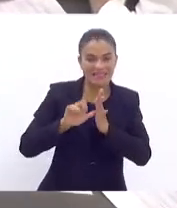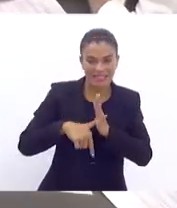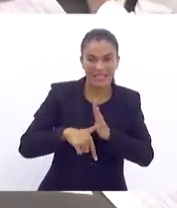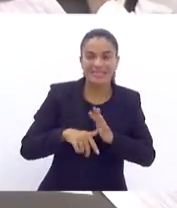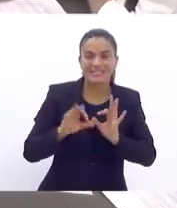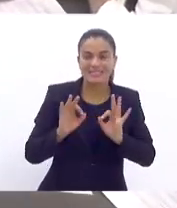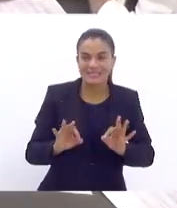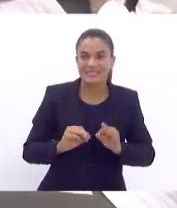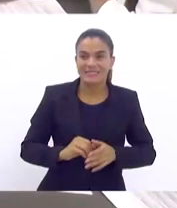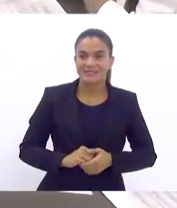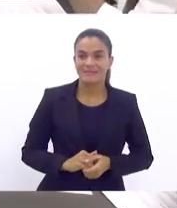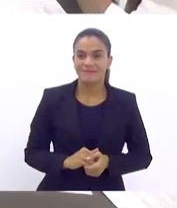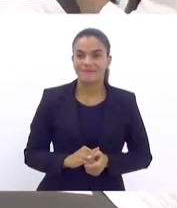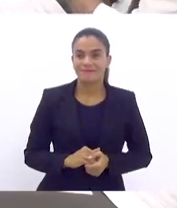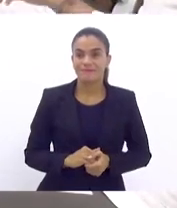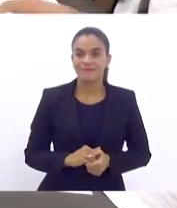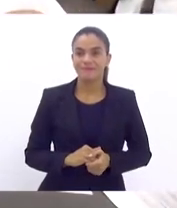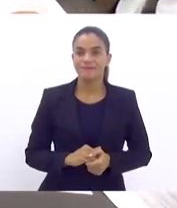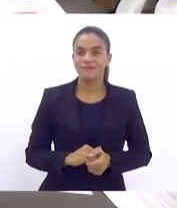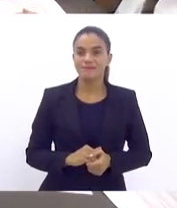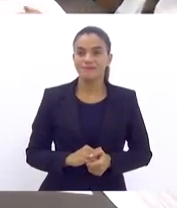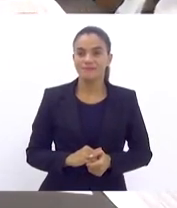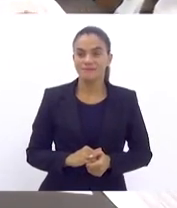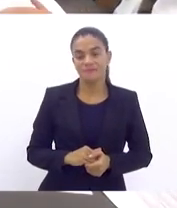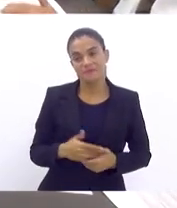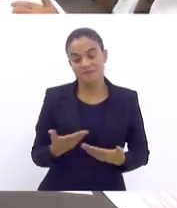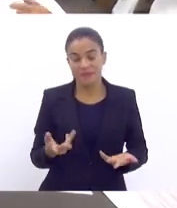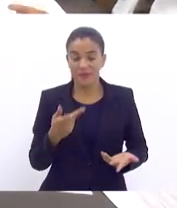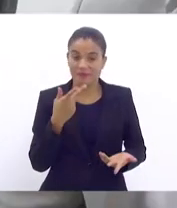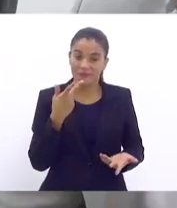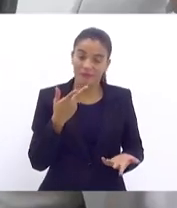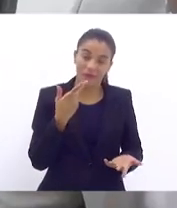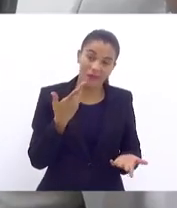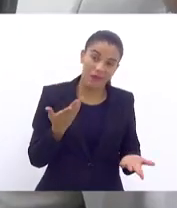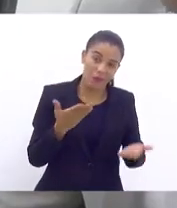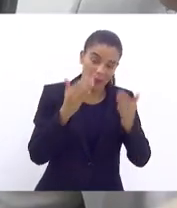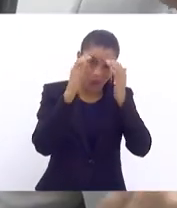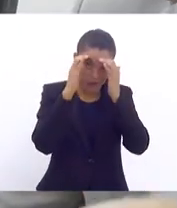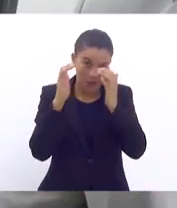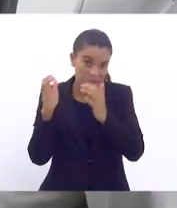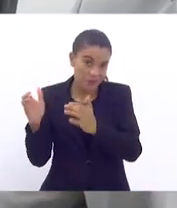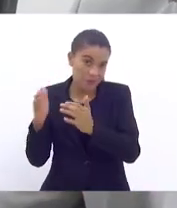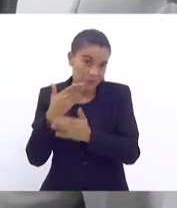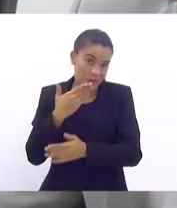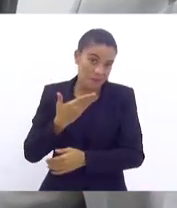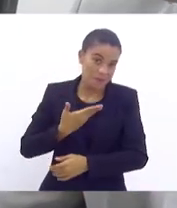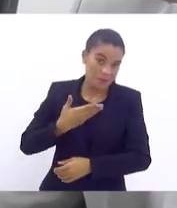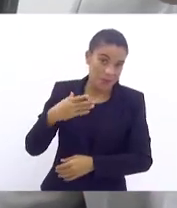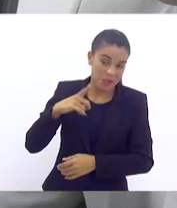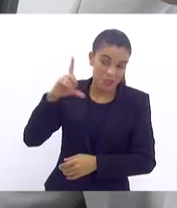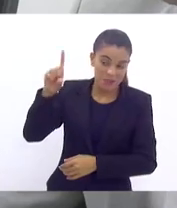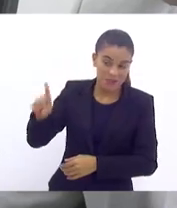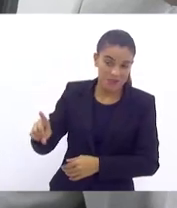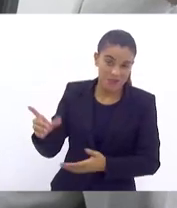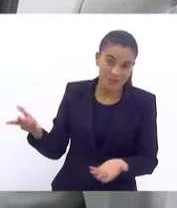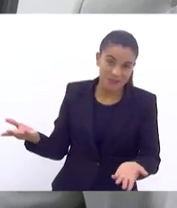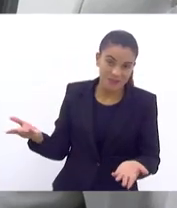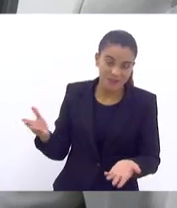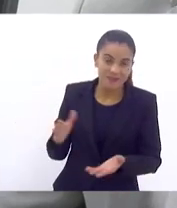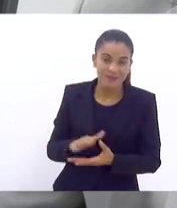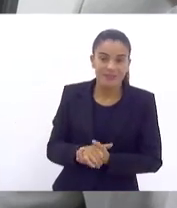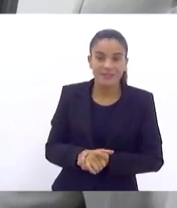trabalhos mas como se trata de uma prerrogativa eu tô respeitando agora fazendo a cobrança de que